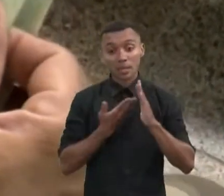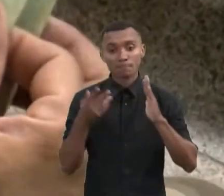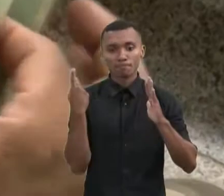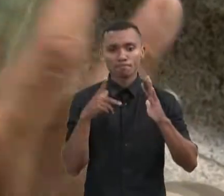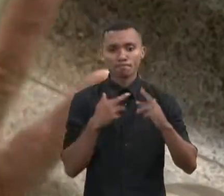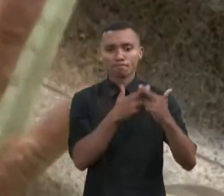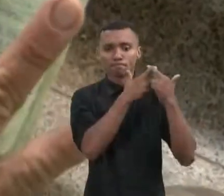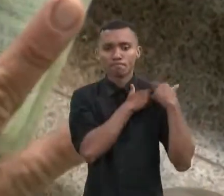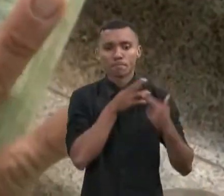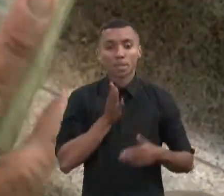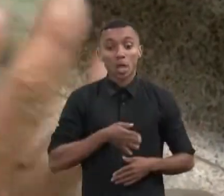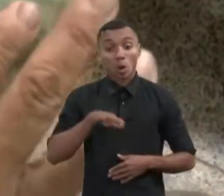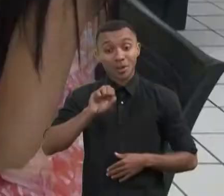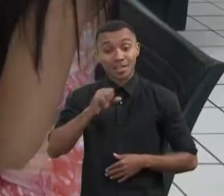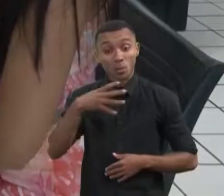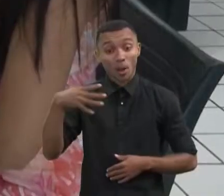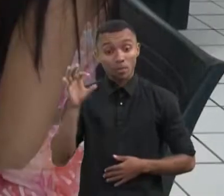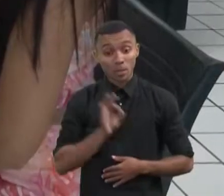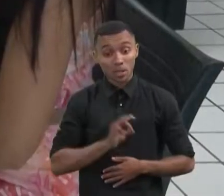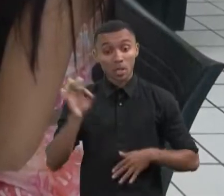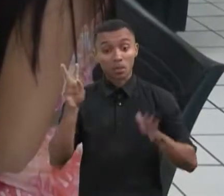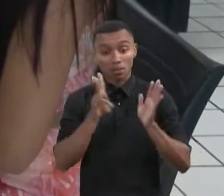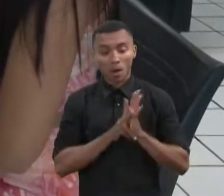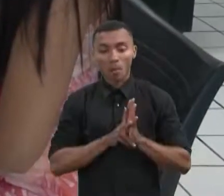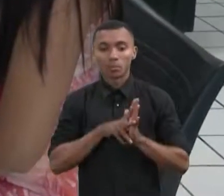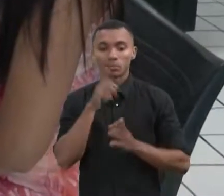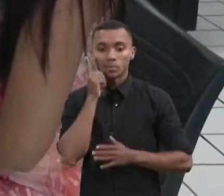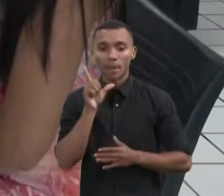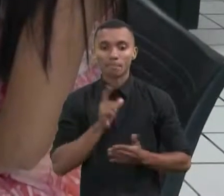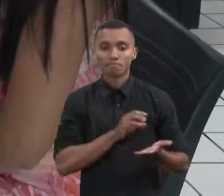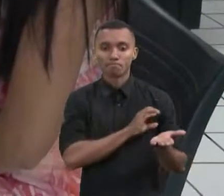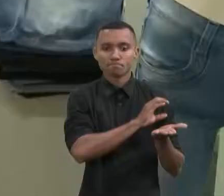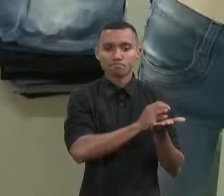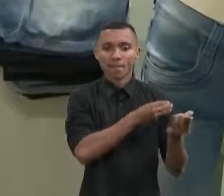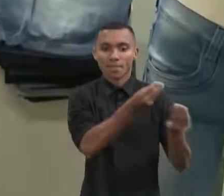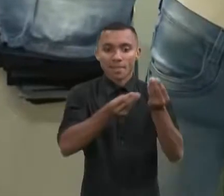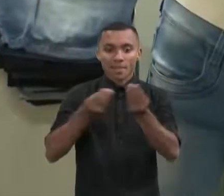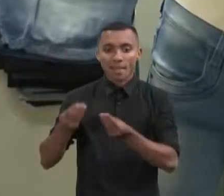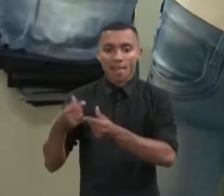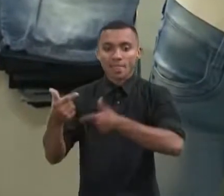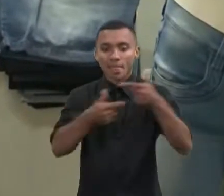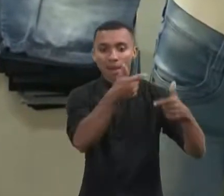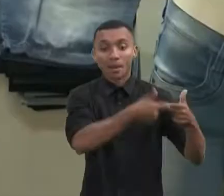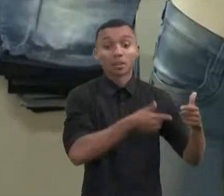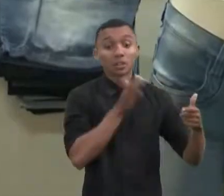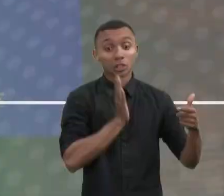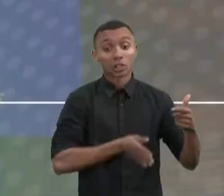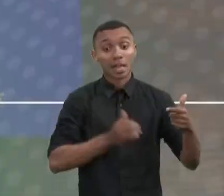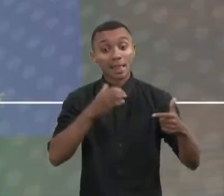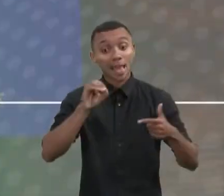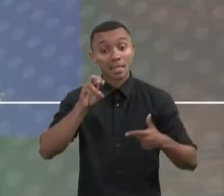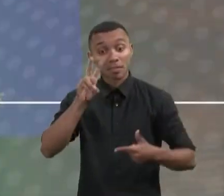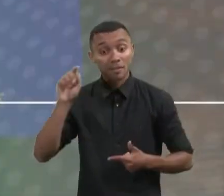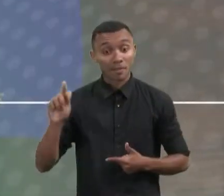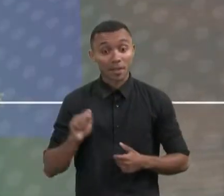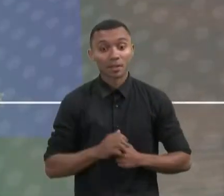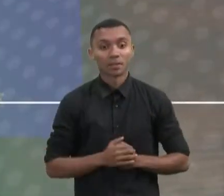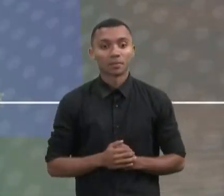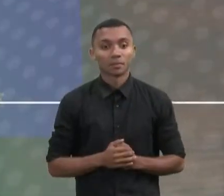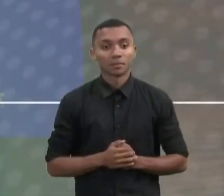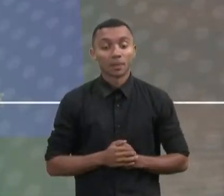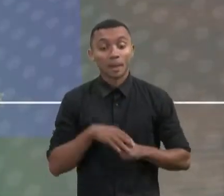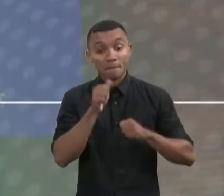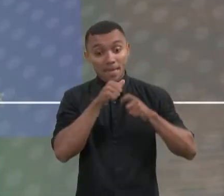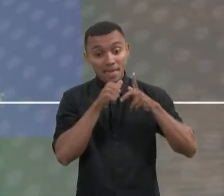por 84% do saldo de empregos gerados em abril. 8 em cada 10 vagas. No quarto mês do ano,